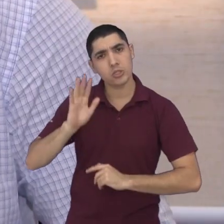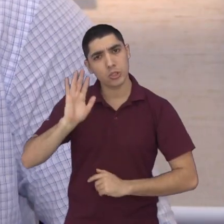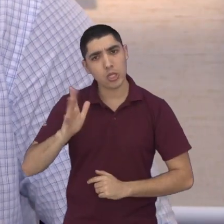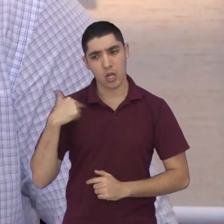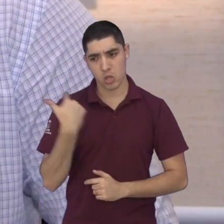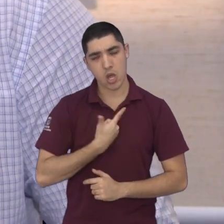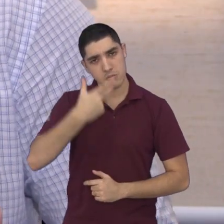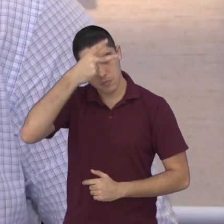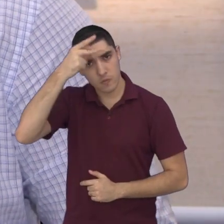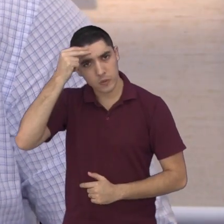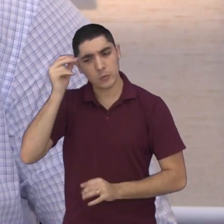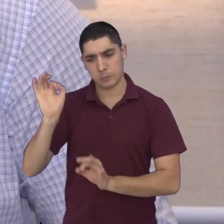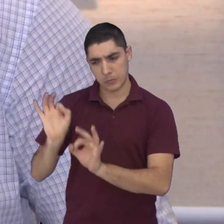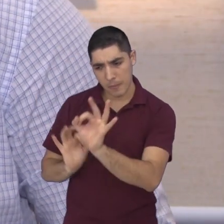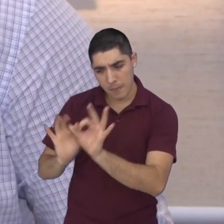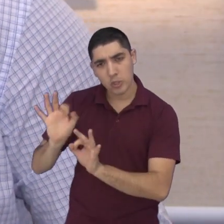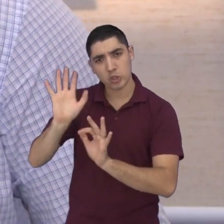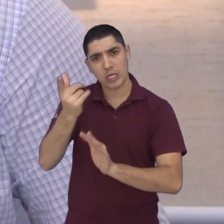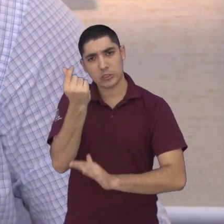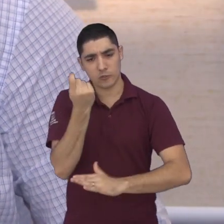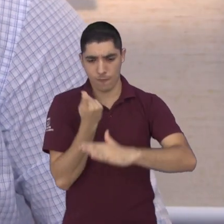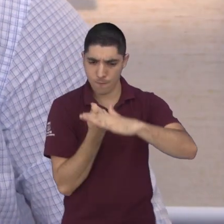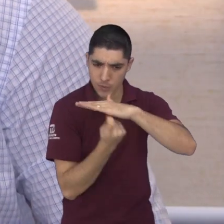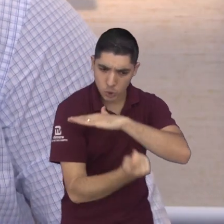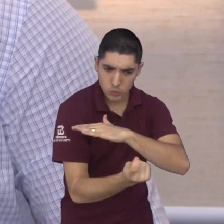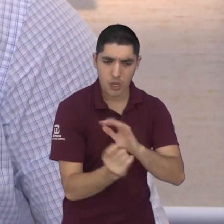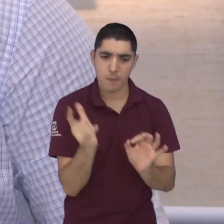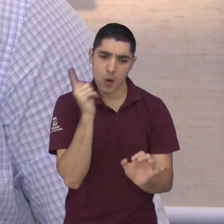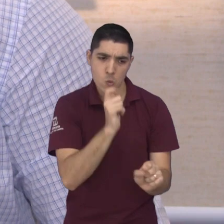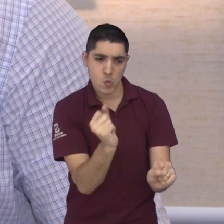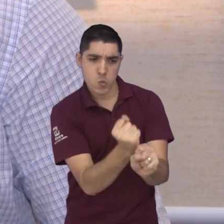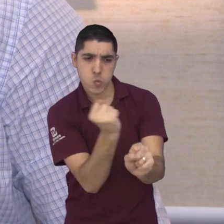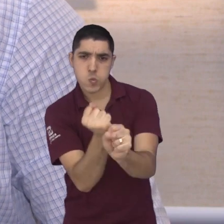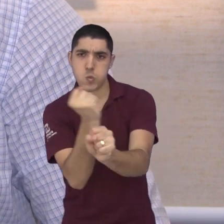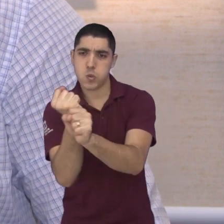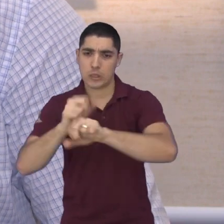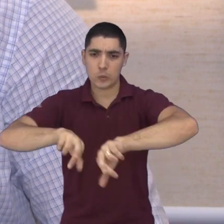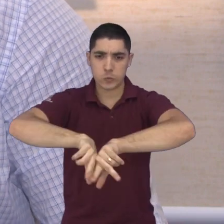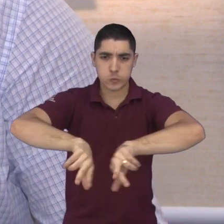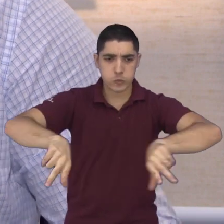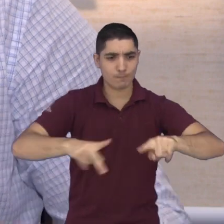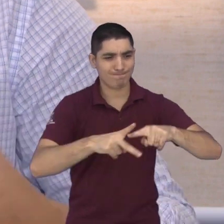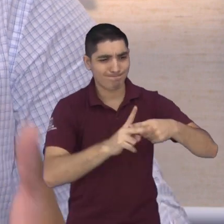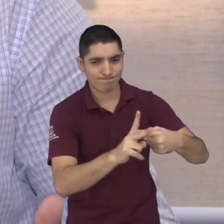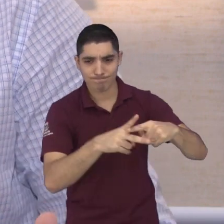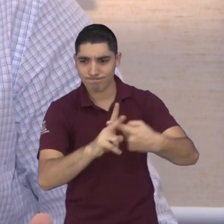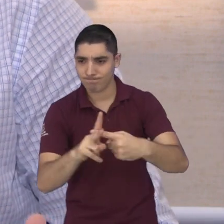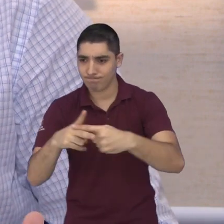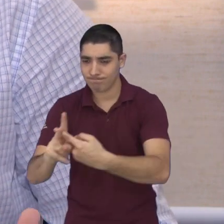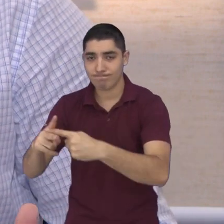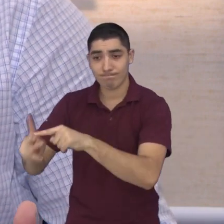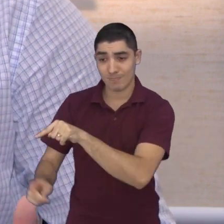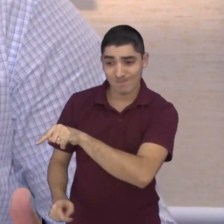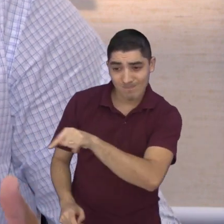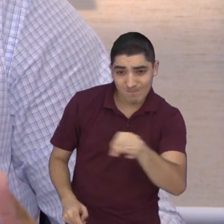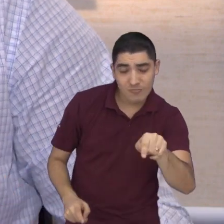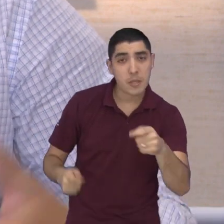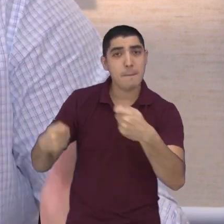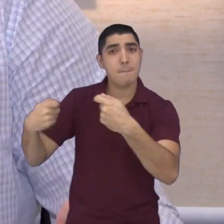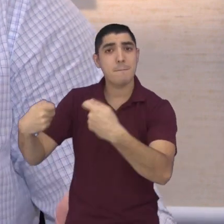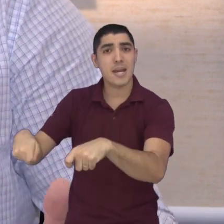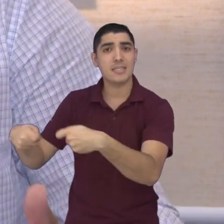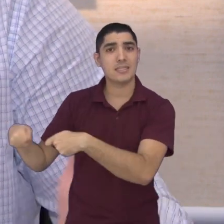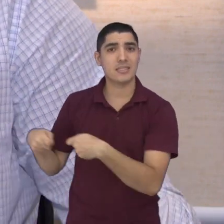em São José dos Campos tem feito investimentos né como eh obras que